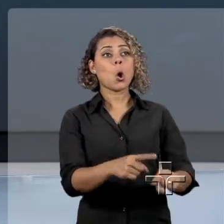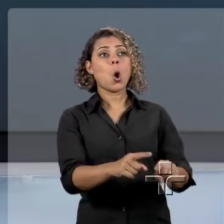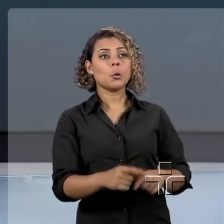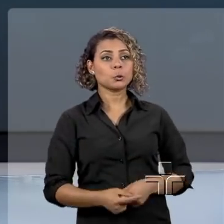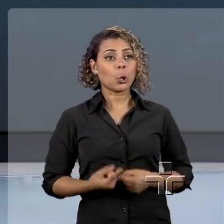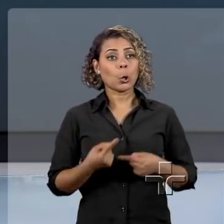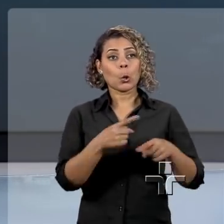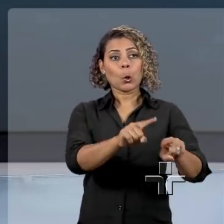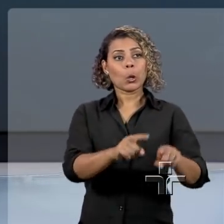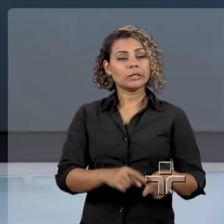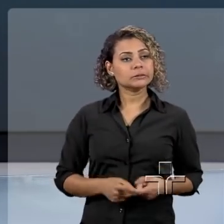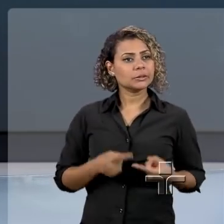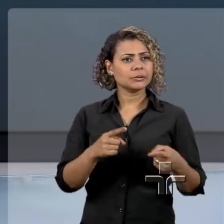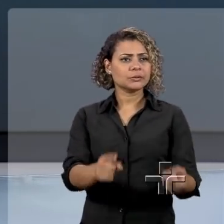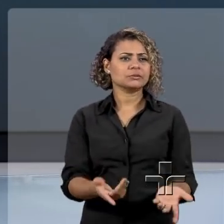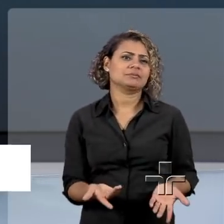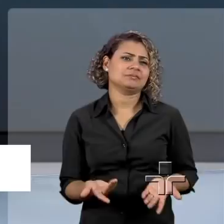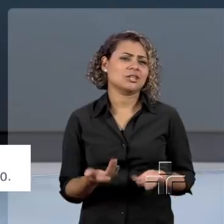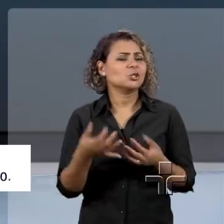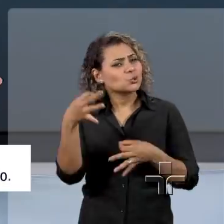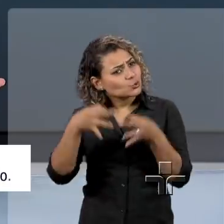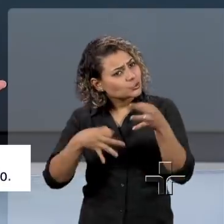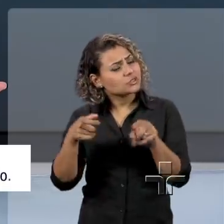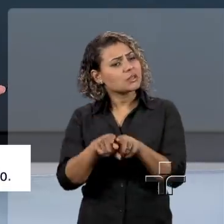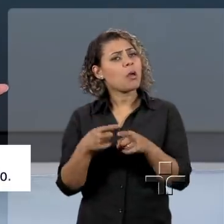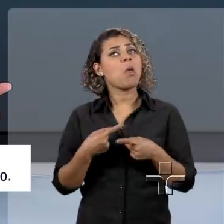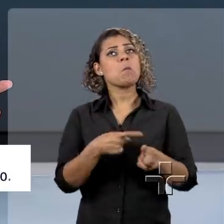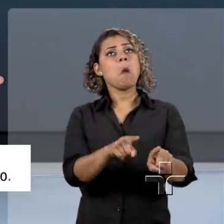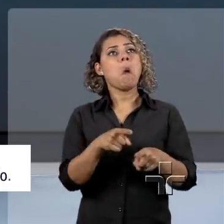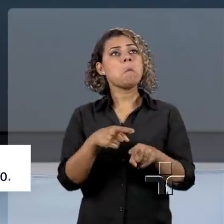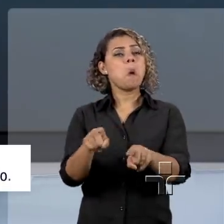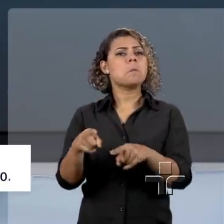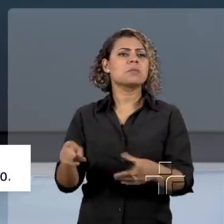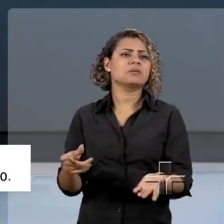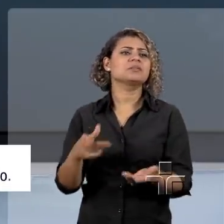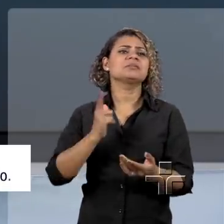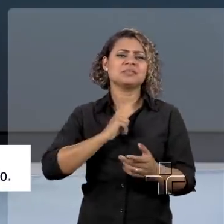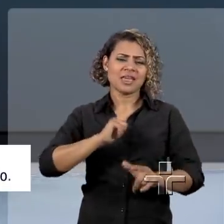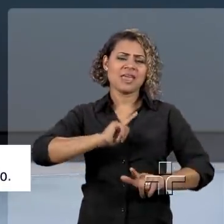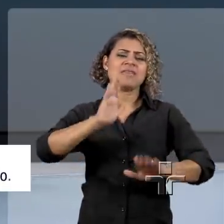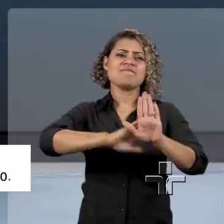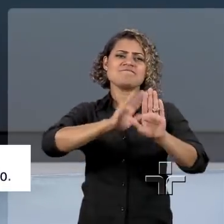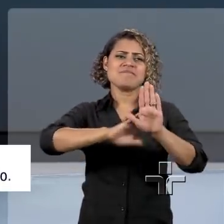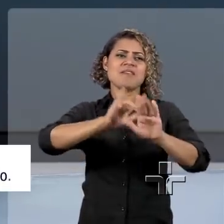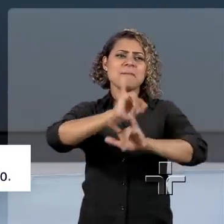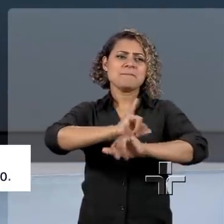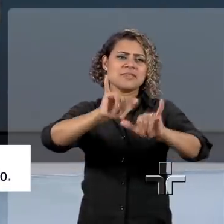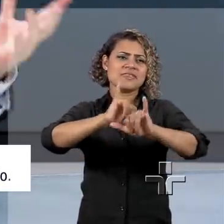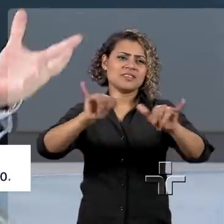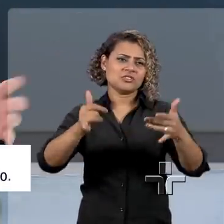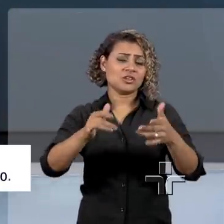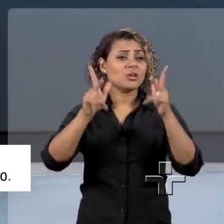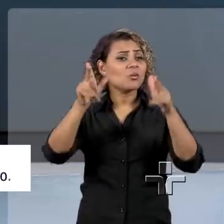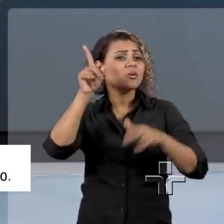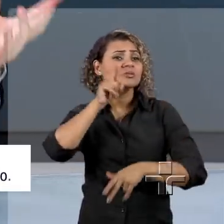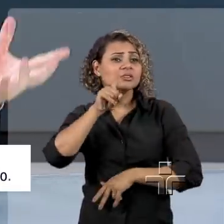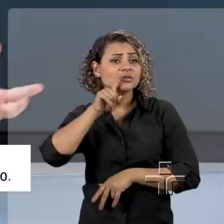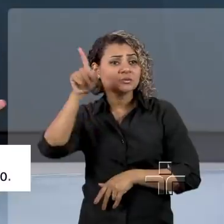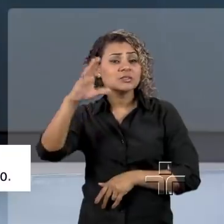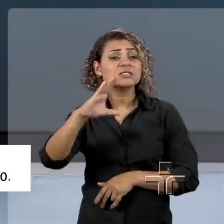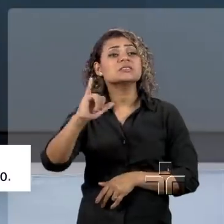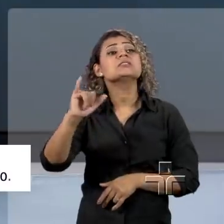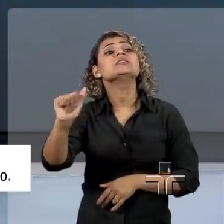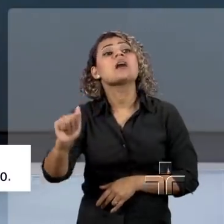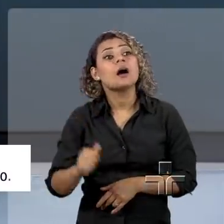da justiça em geral. É uma discussão que também transita em torno de uma mídia. Até os Estados Unidos e a CIA